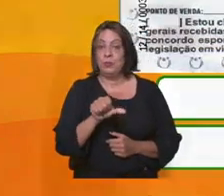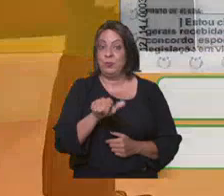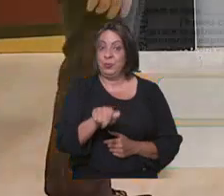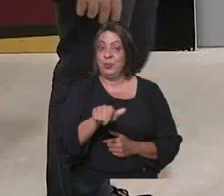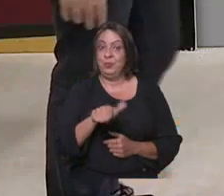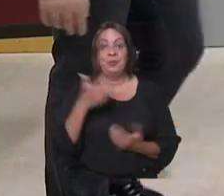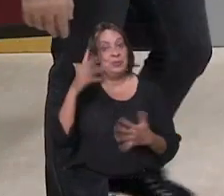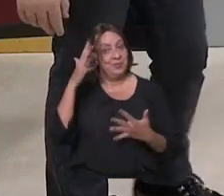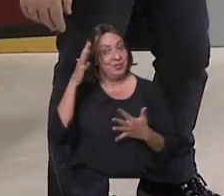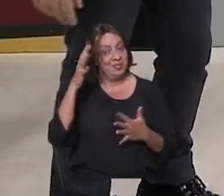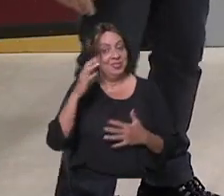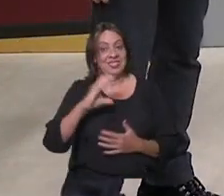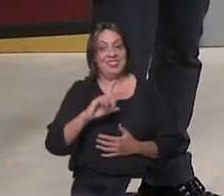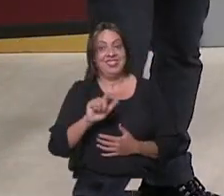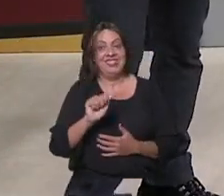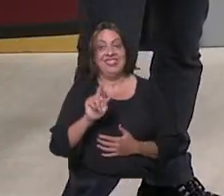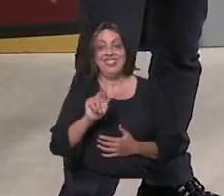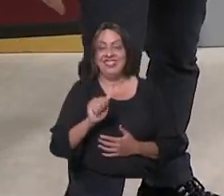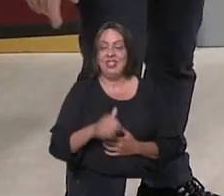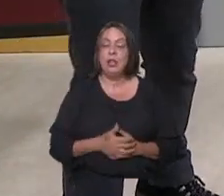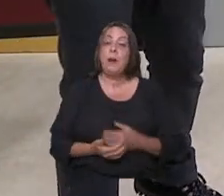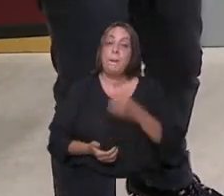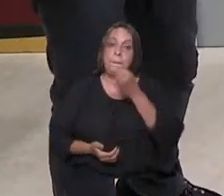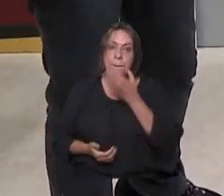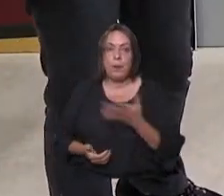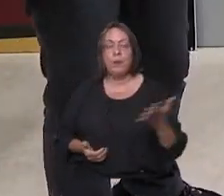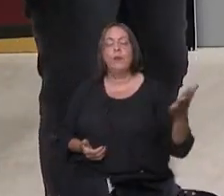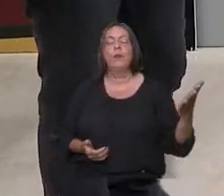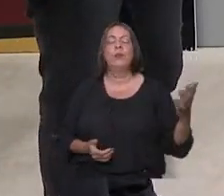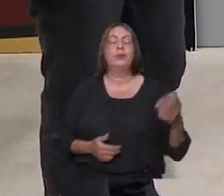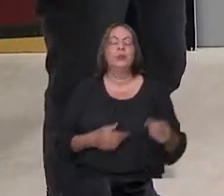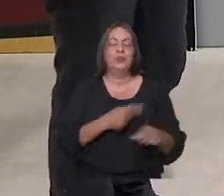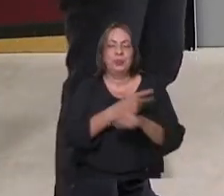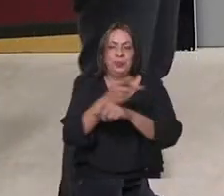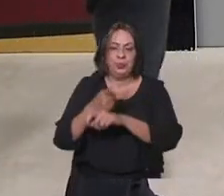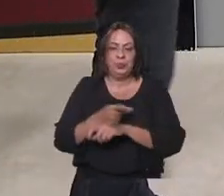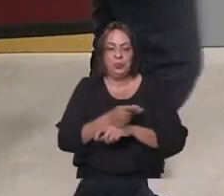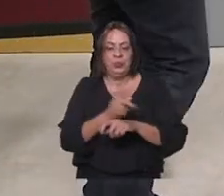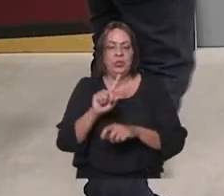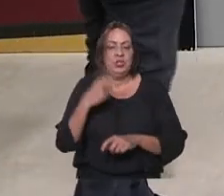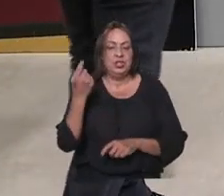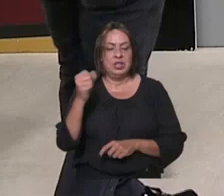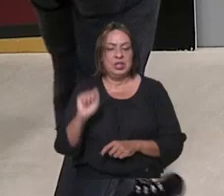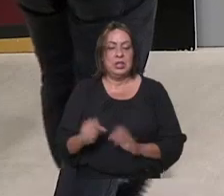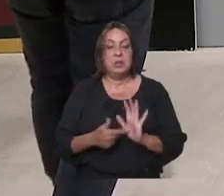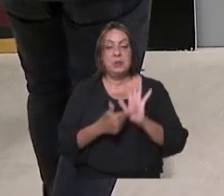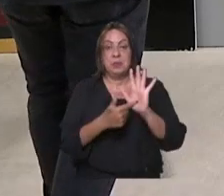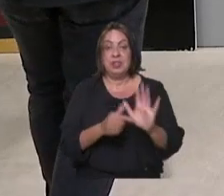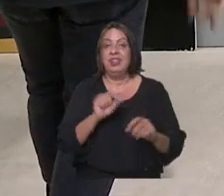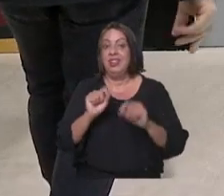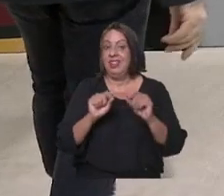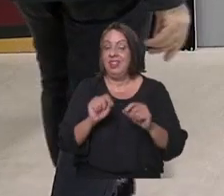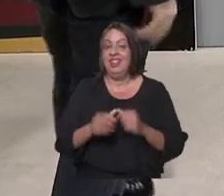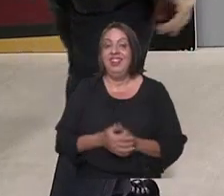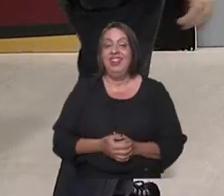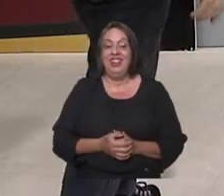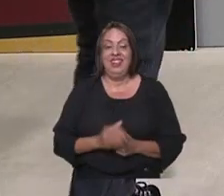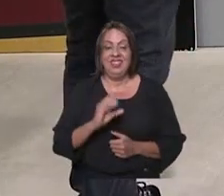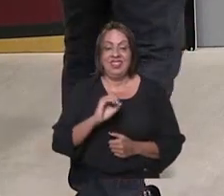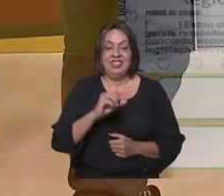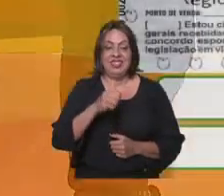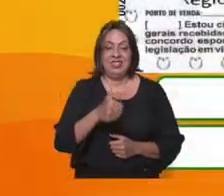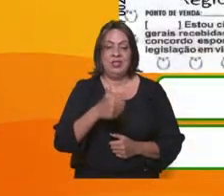067197. Parabéns, Clara! Bom demais, vamos para mais um prêmio de R$500. Nosso Gira Sergipe revelando quem leva agora é